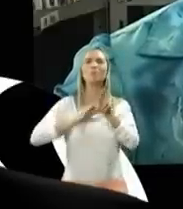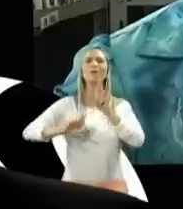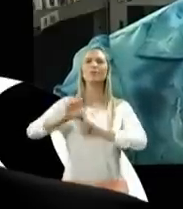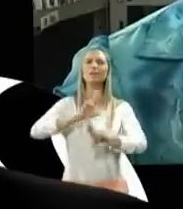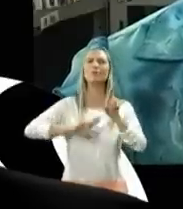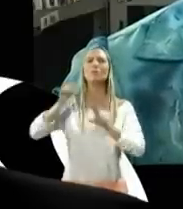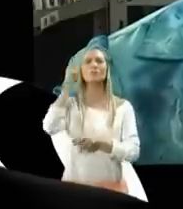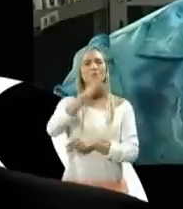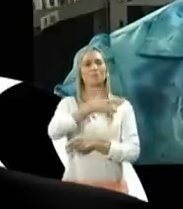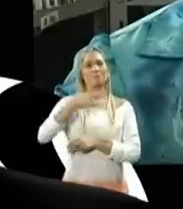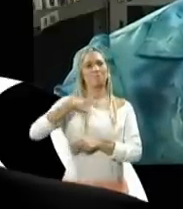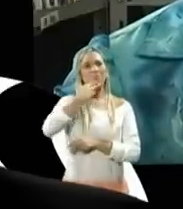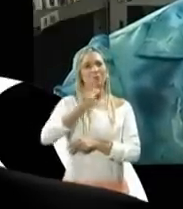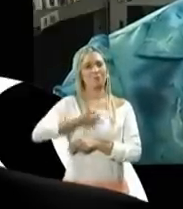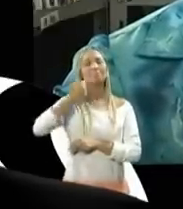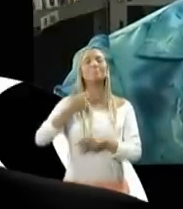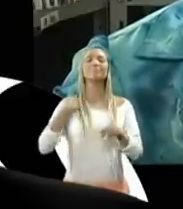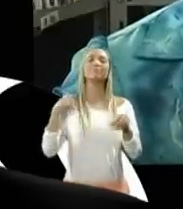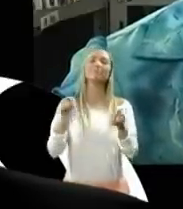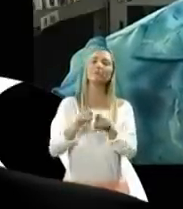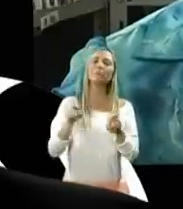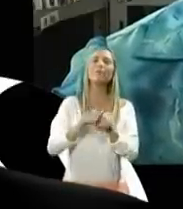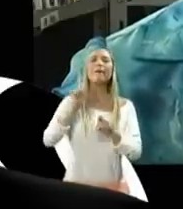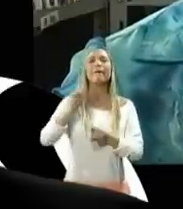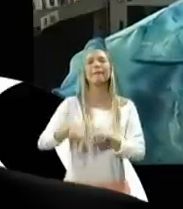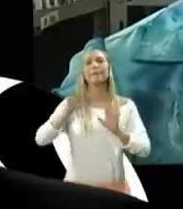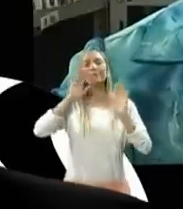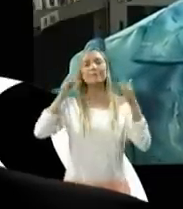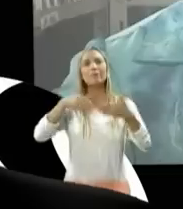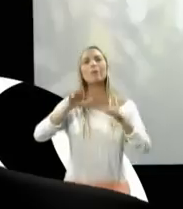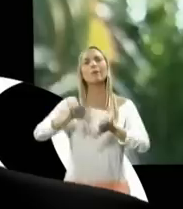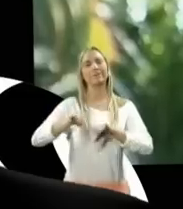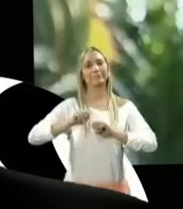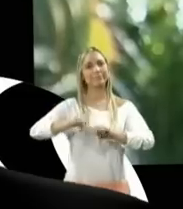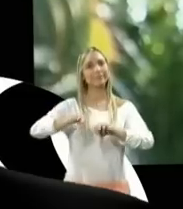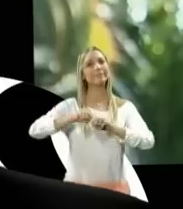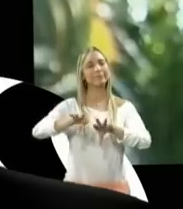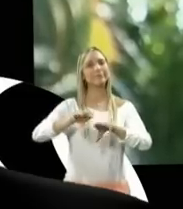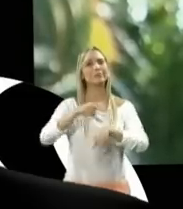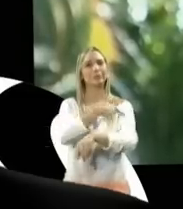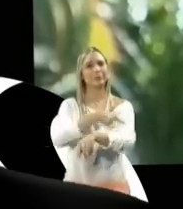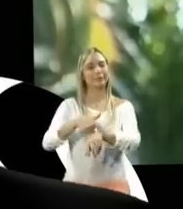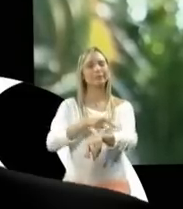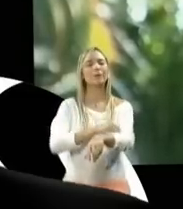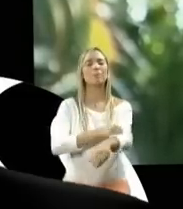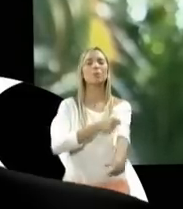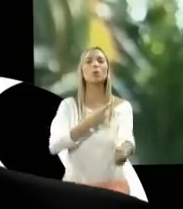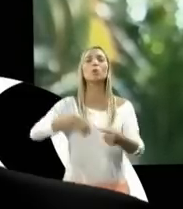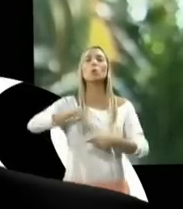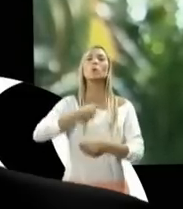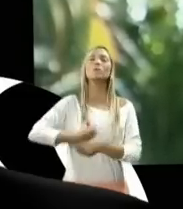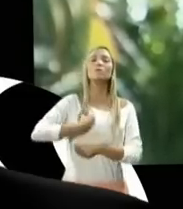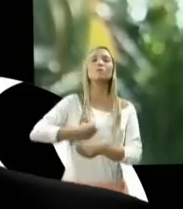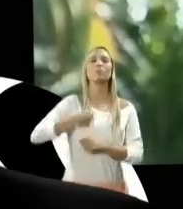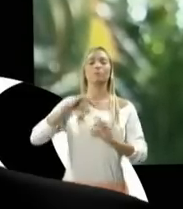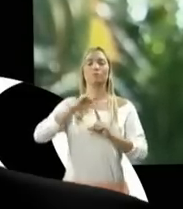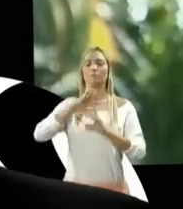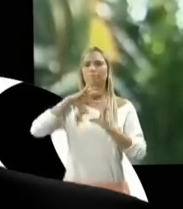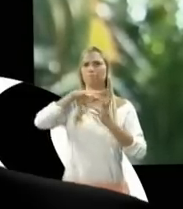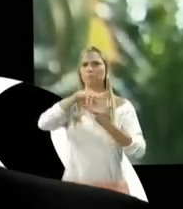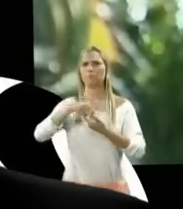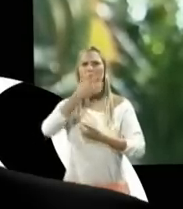mais saudável. E isso é uma questão educativa. A gente vive num mundo em que o consumismo ele é